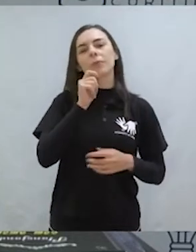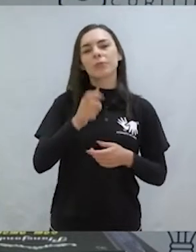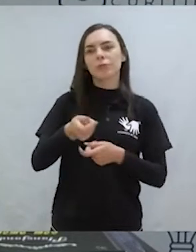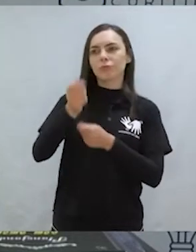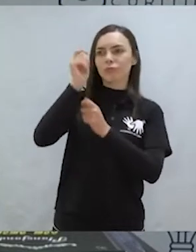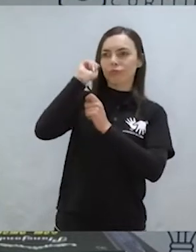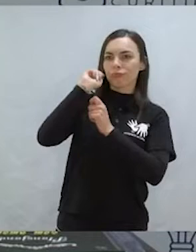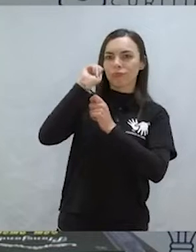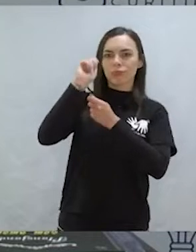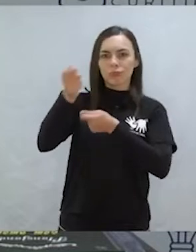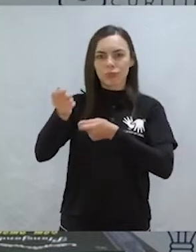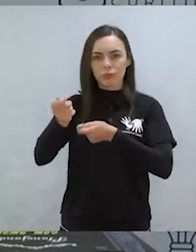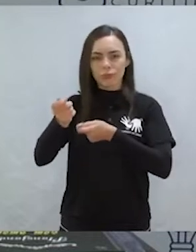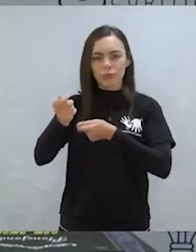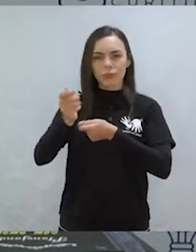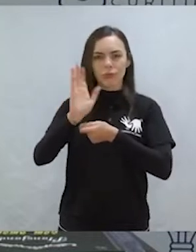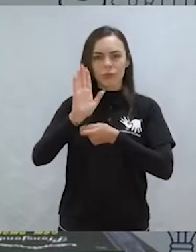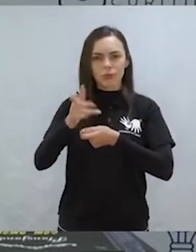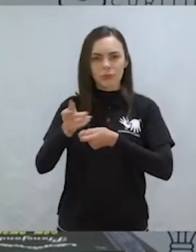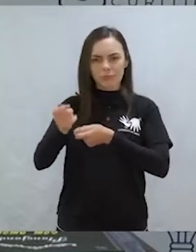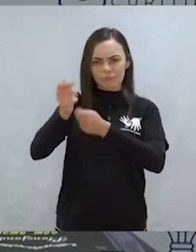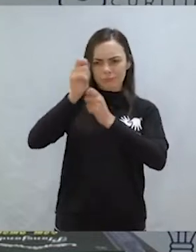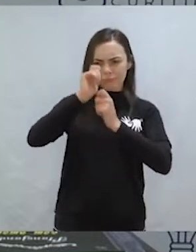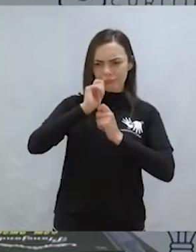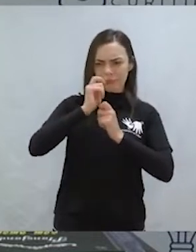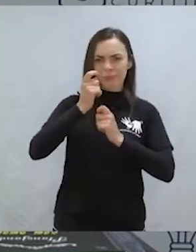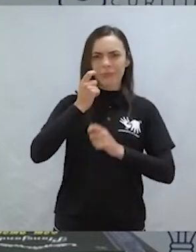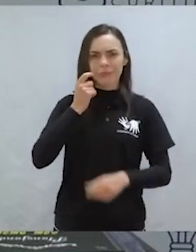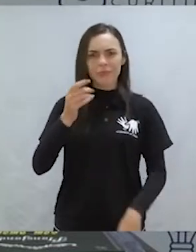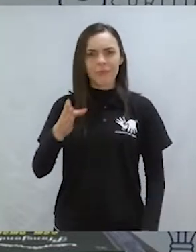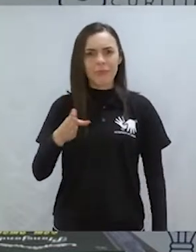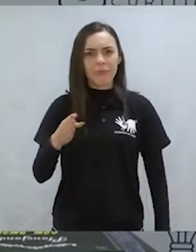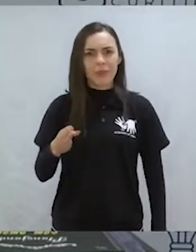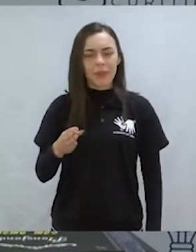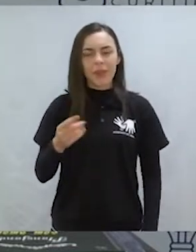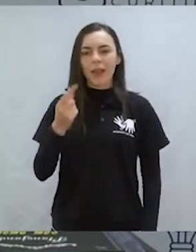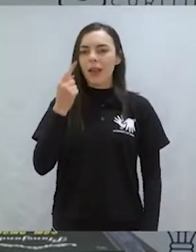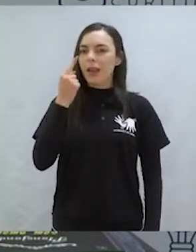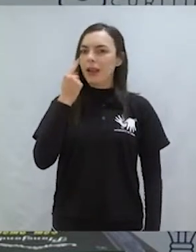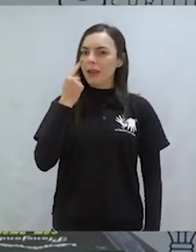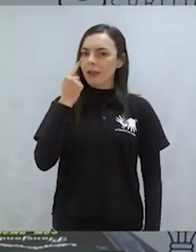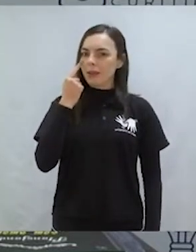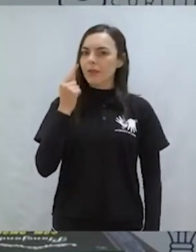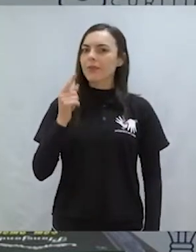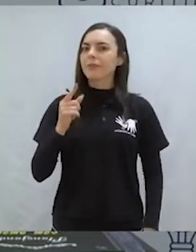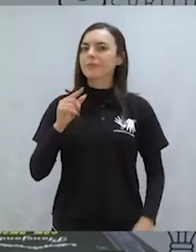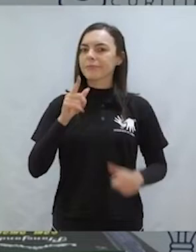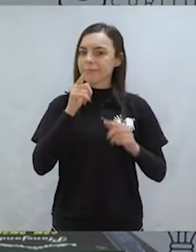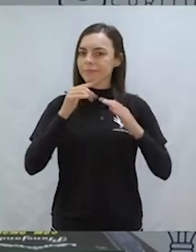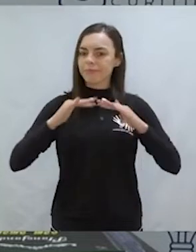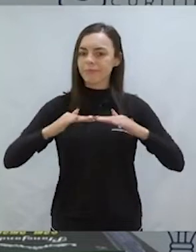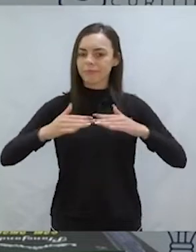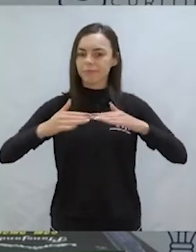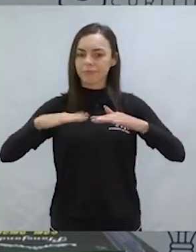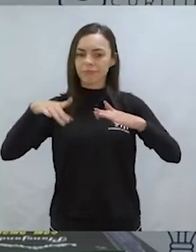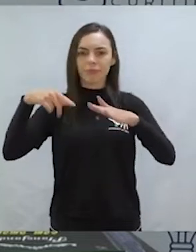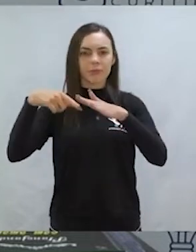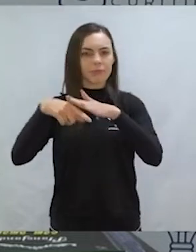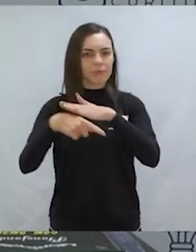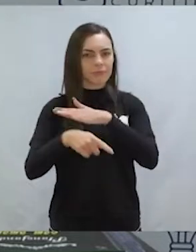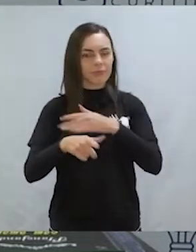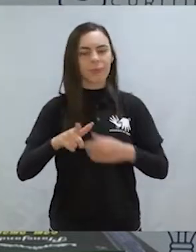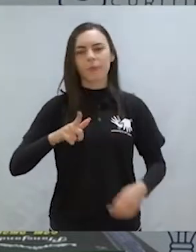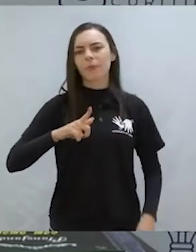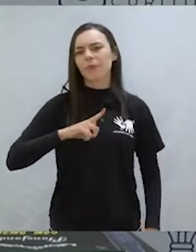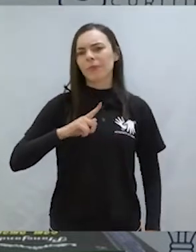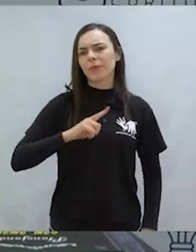já pescou? Já pescou algum peixe? Olhem aqui no fundo do mar essa imagem.